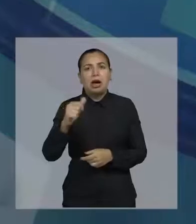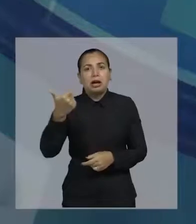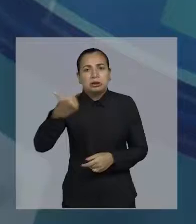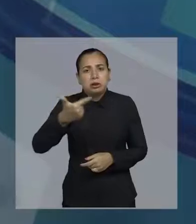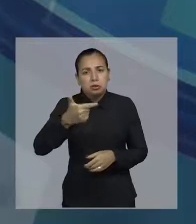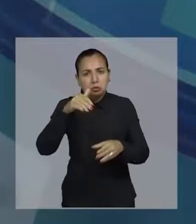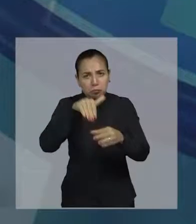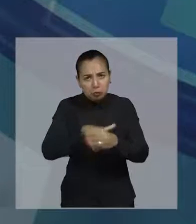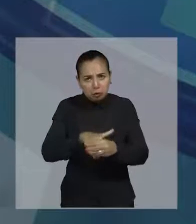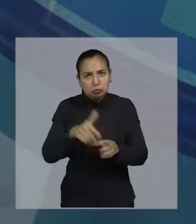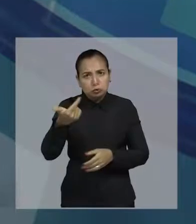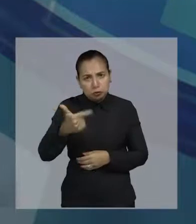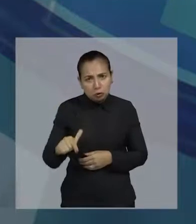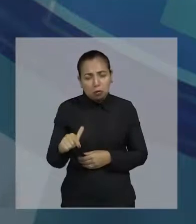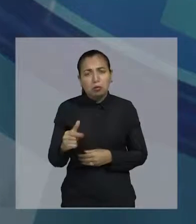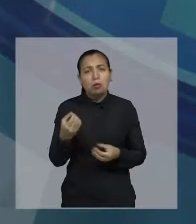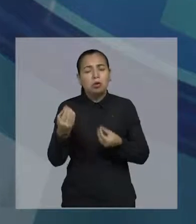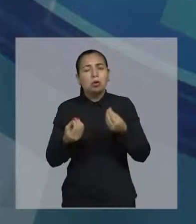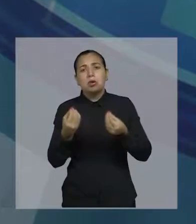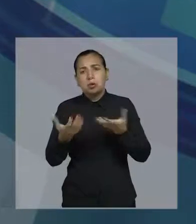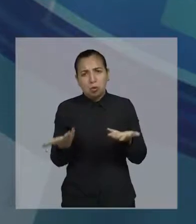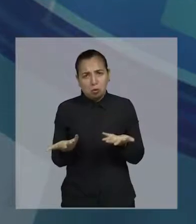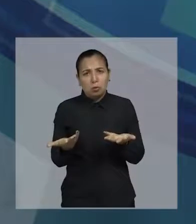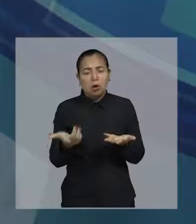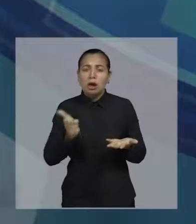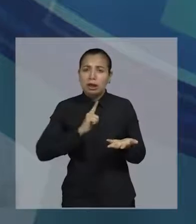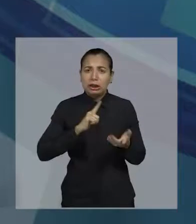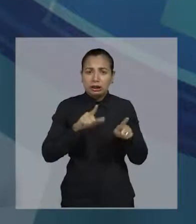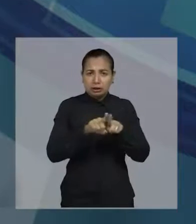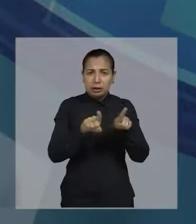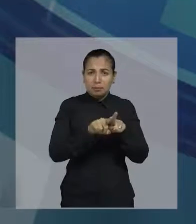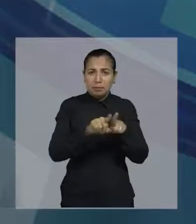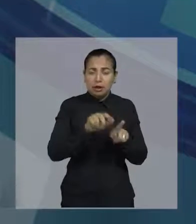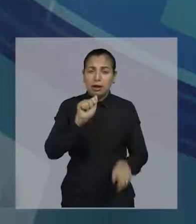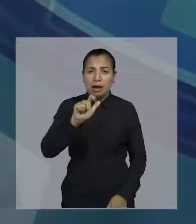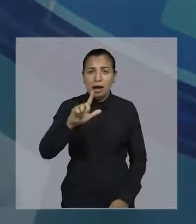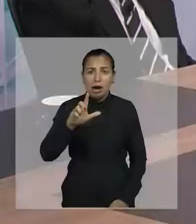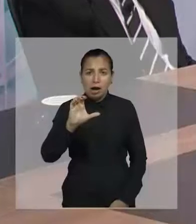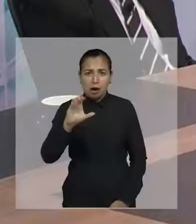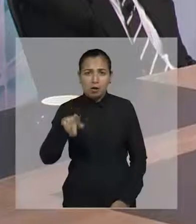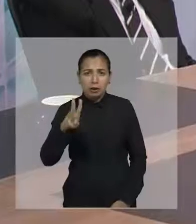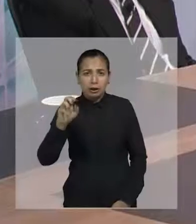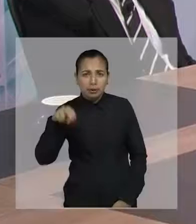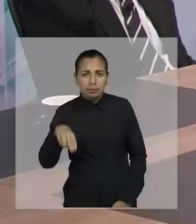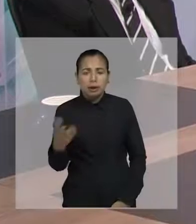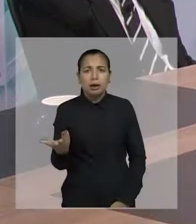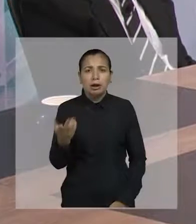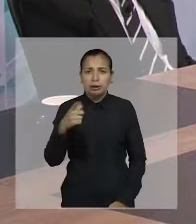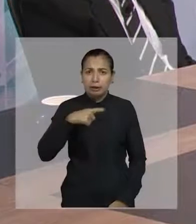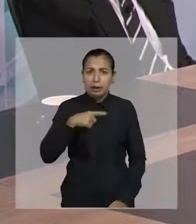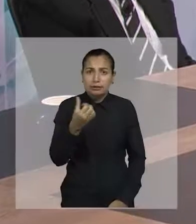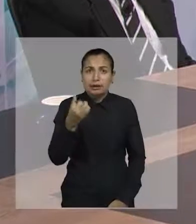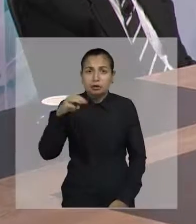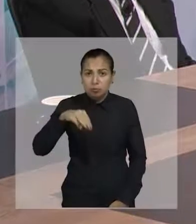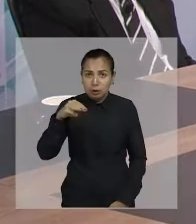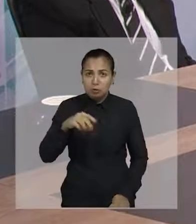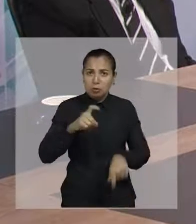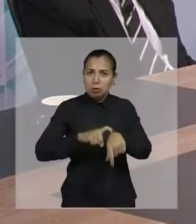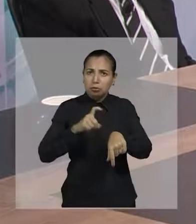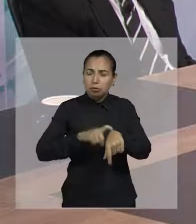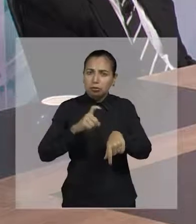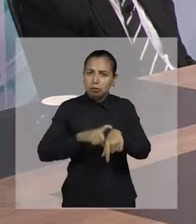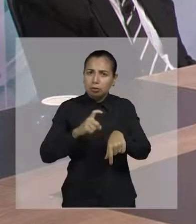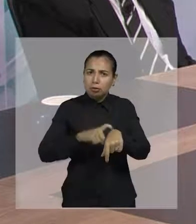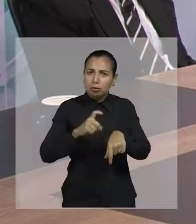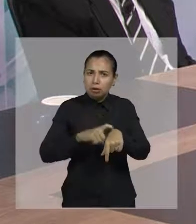Geraldo Alckmin, pelo PSDB e todo o Centrão, detendo inclusive 6 minutos de televisão, o maior tempo de TV, mais do que